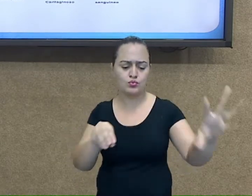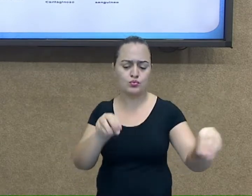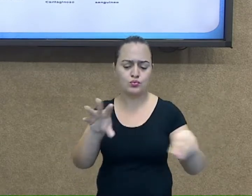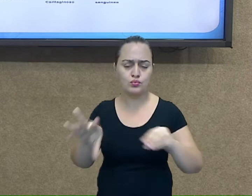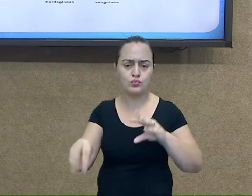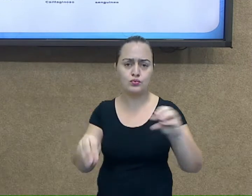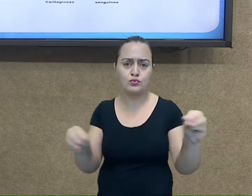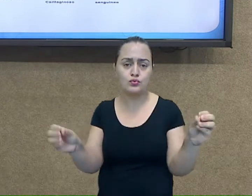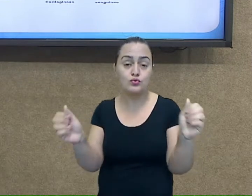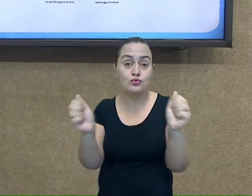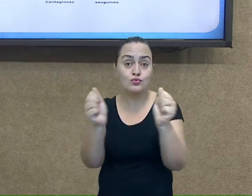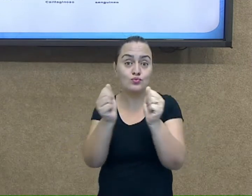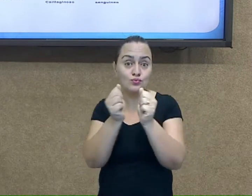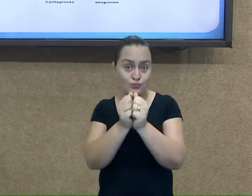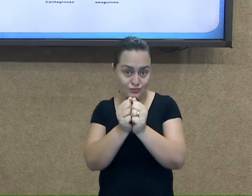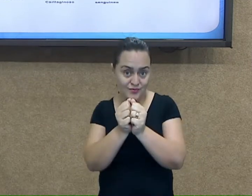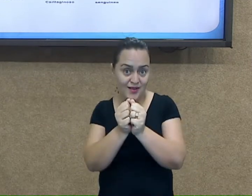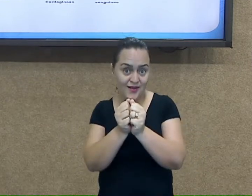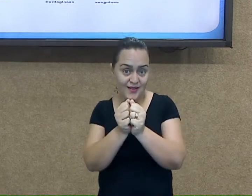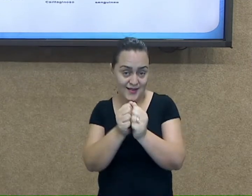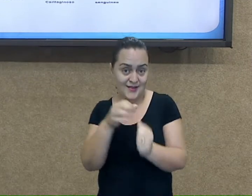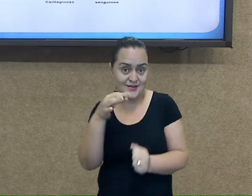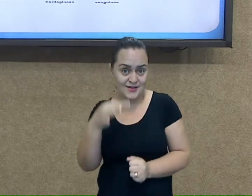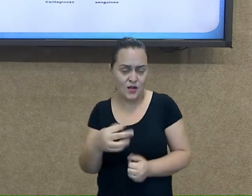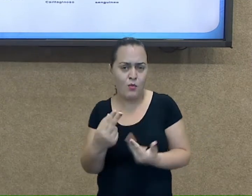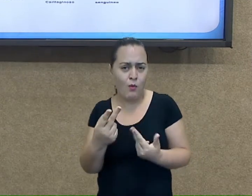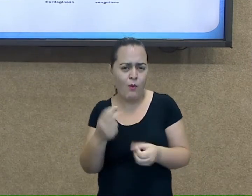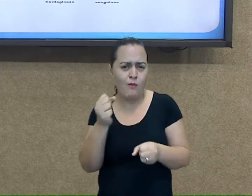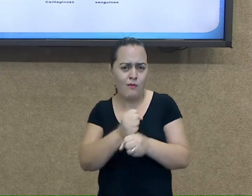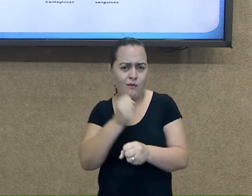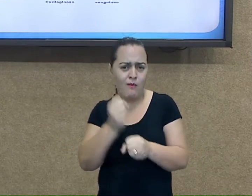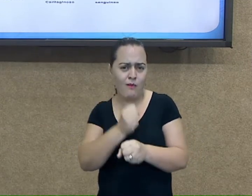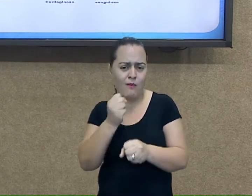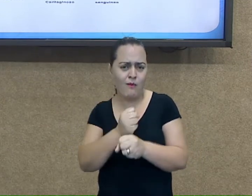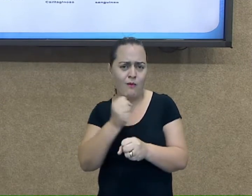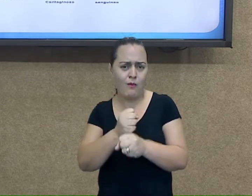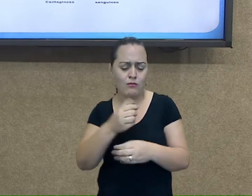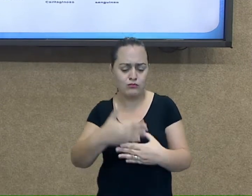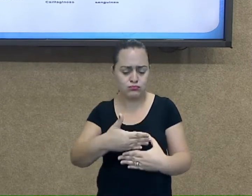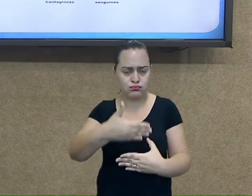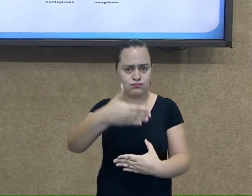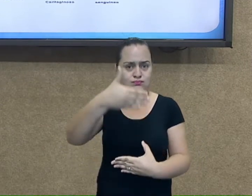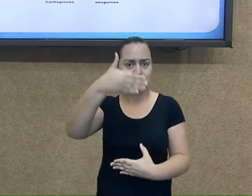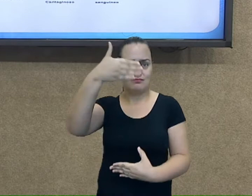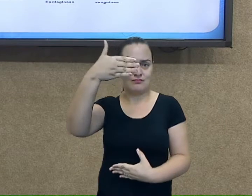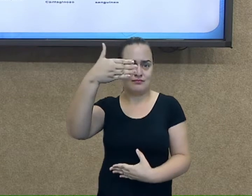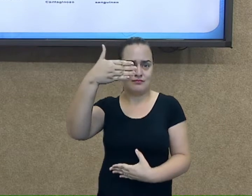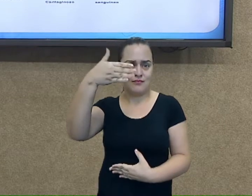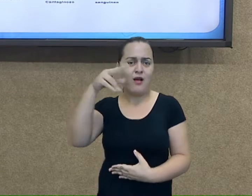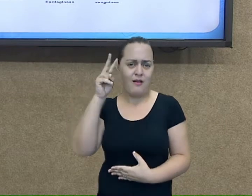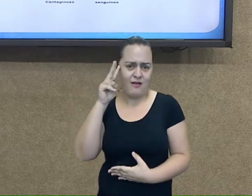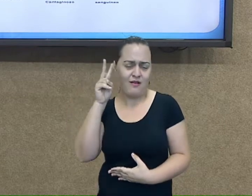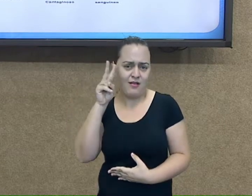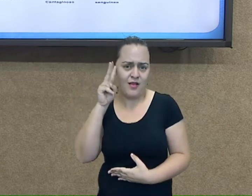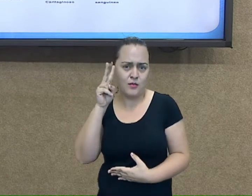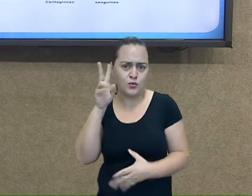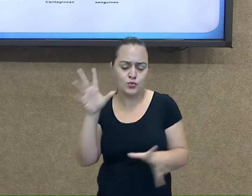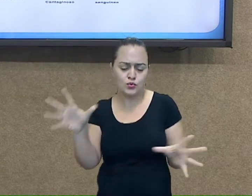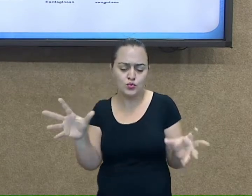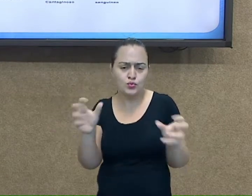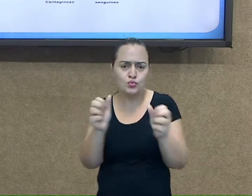Estão lembrando da comparação que eu fiz com a construção de uma parede? Então, as